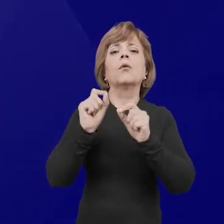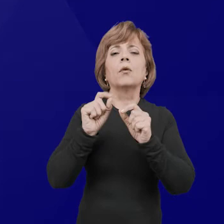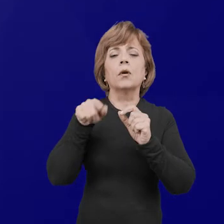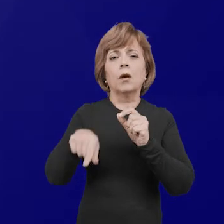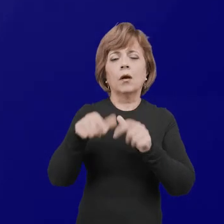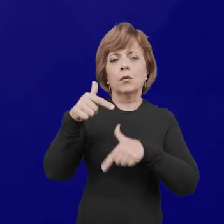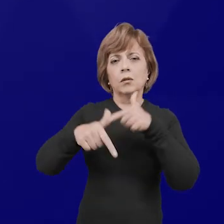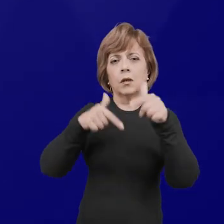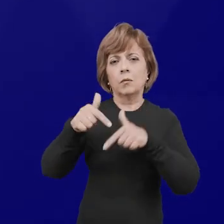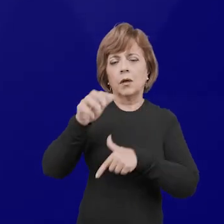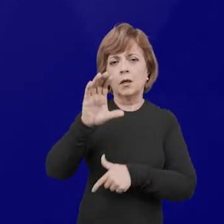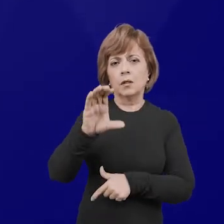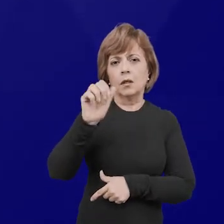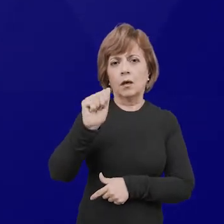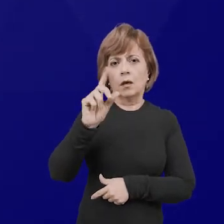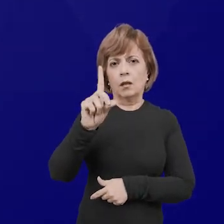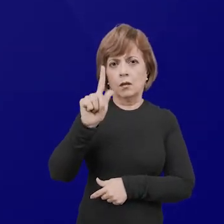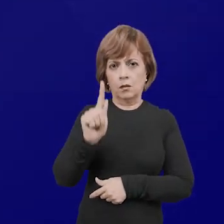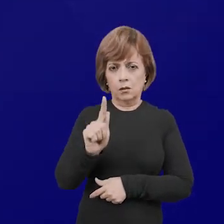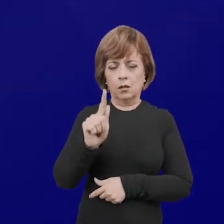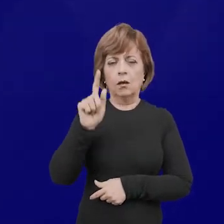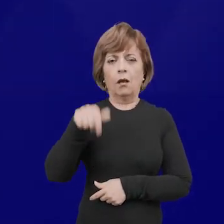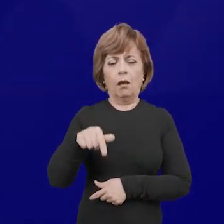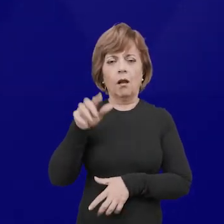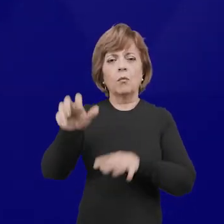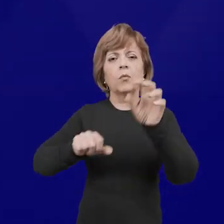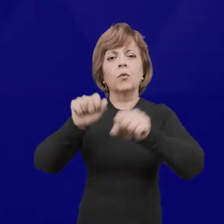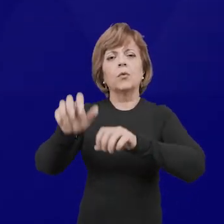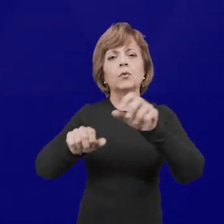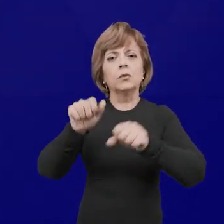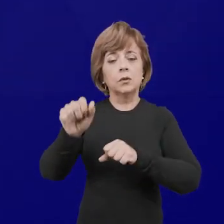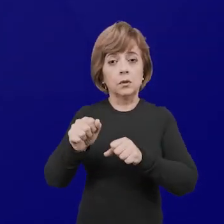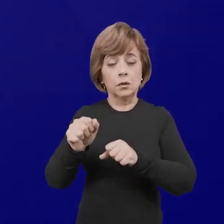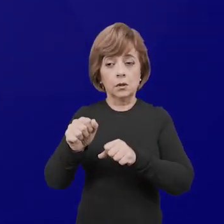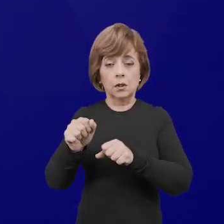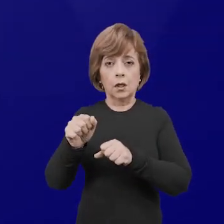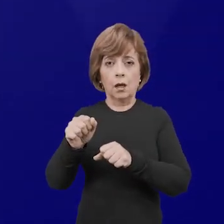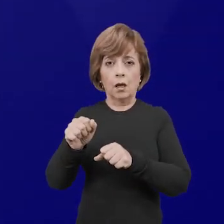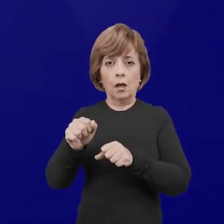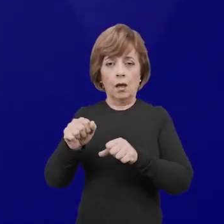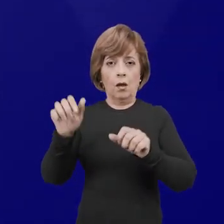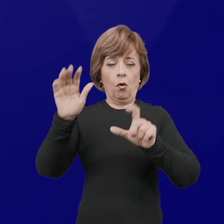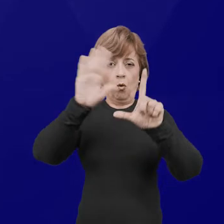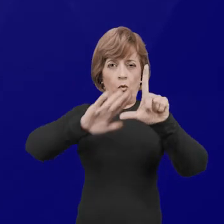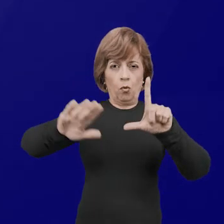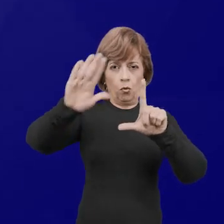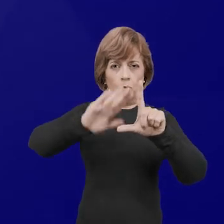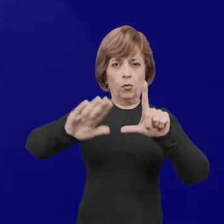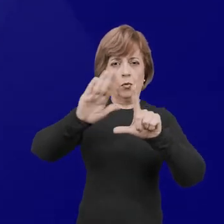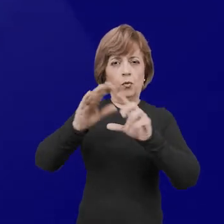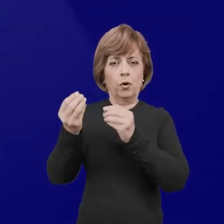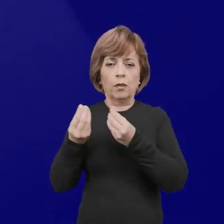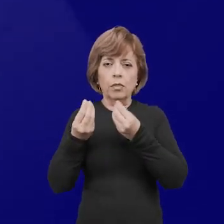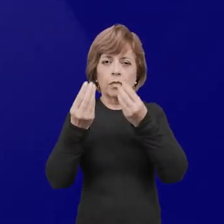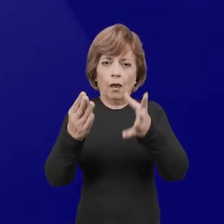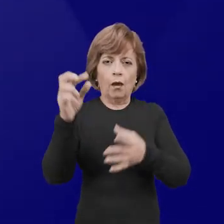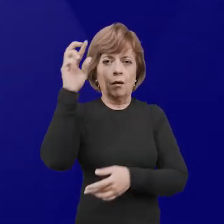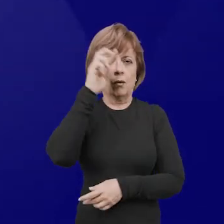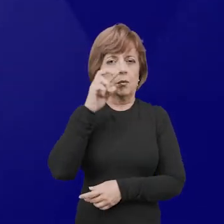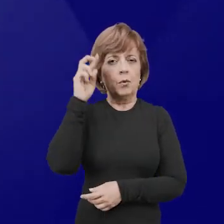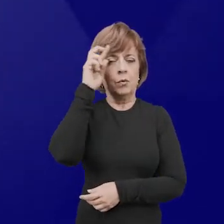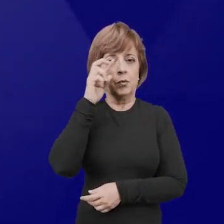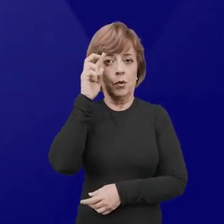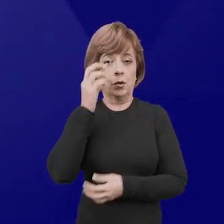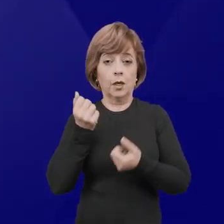feito da CADG. A CADG, ela busca entregar para o promotor uma plataforma que ele vai permitir acompanhar em detalhes tudo o